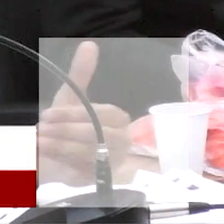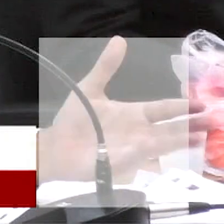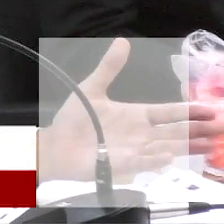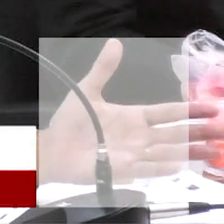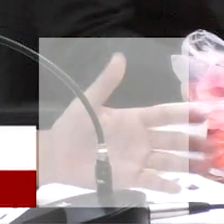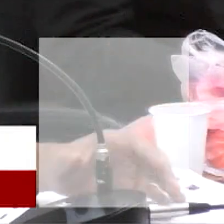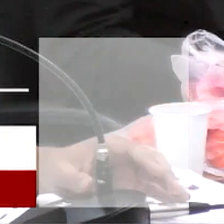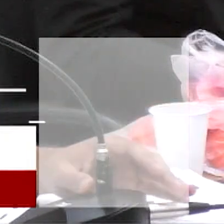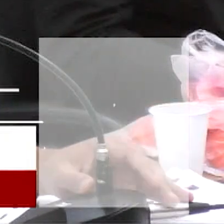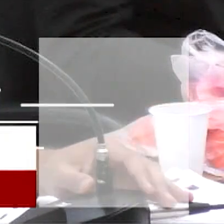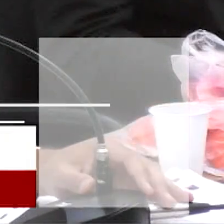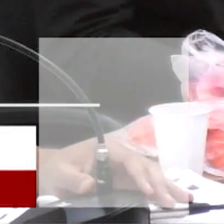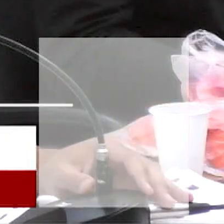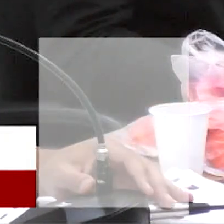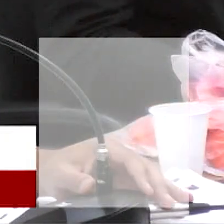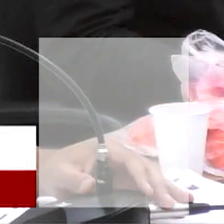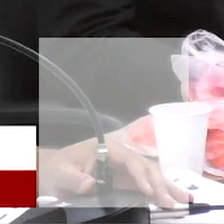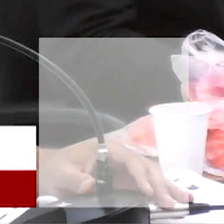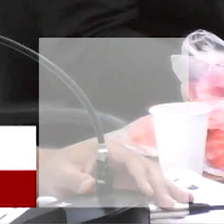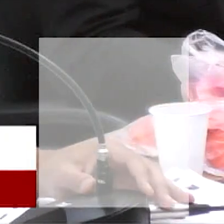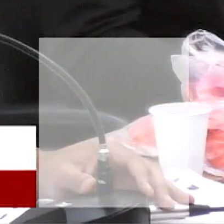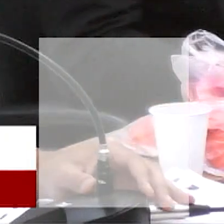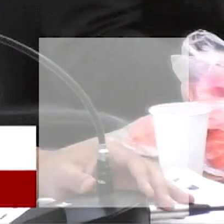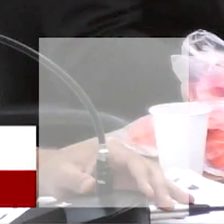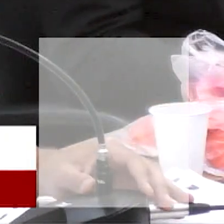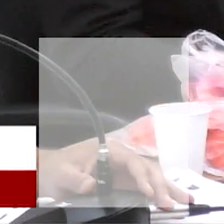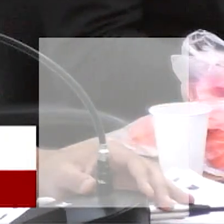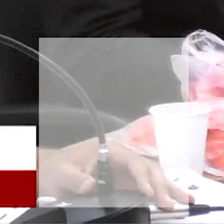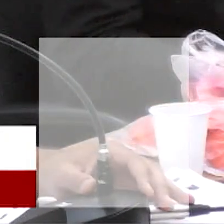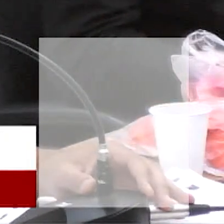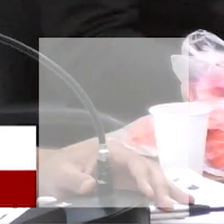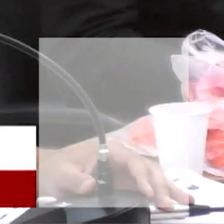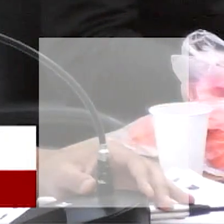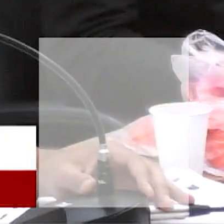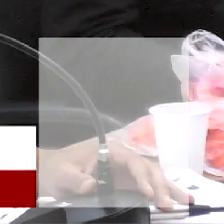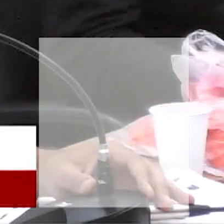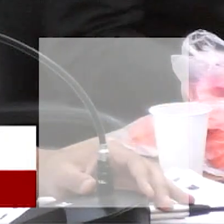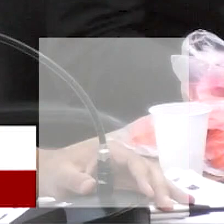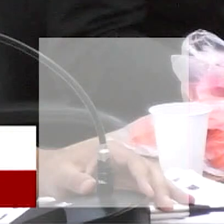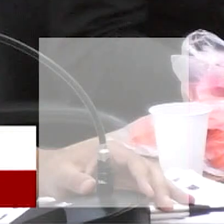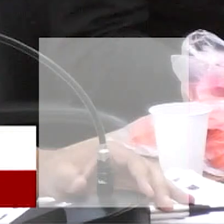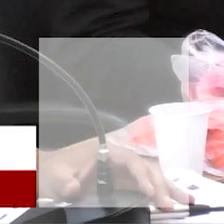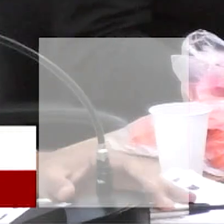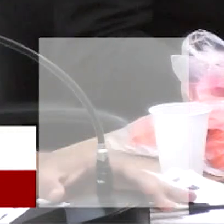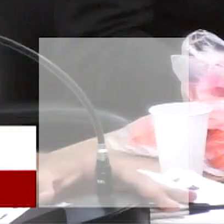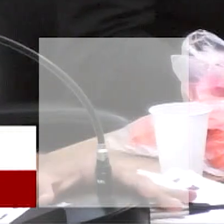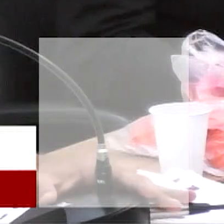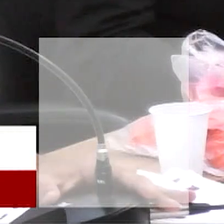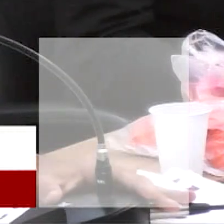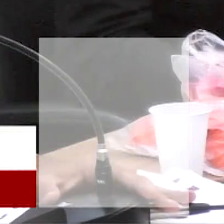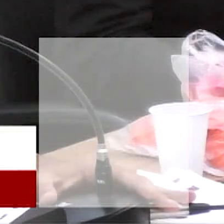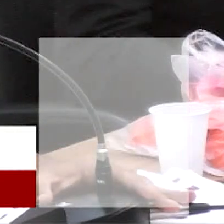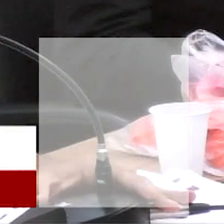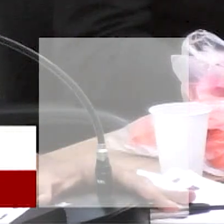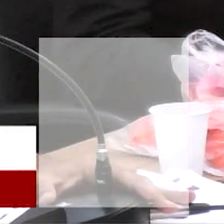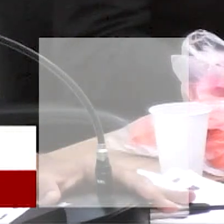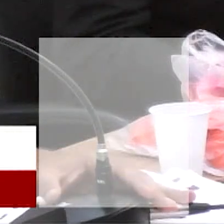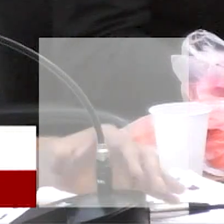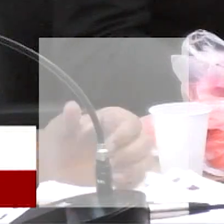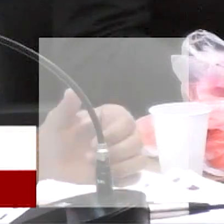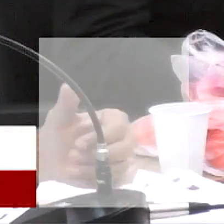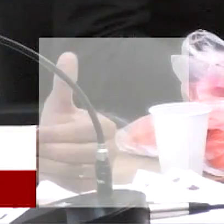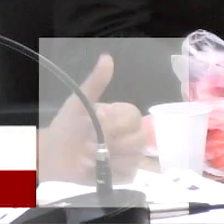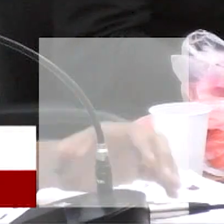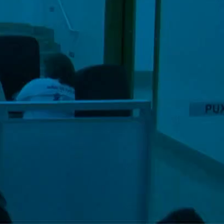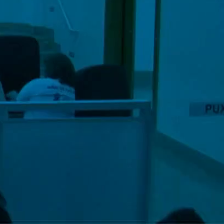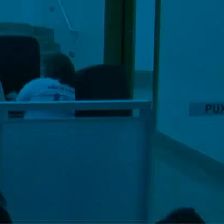1039.664. Então, é simplesmente para garantir o direito desses que não estão em sala de aula, seja por readaptação ou por assumir alguma